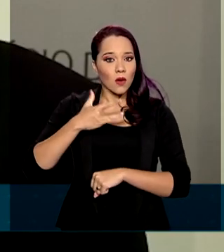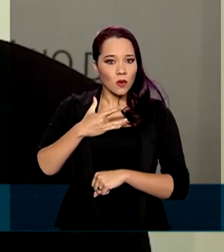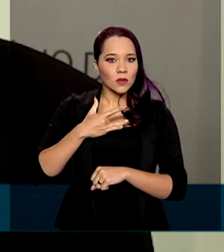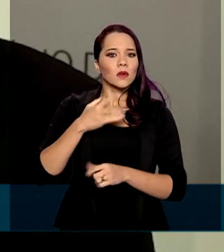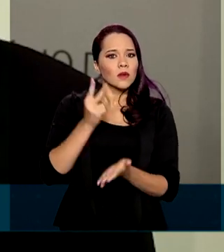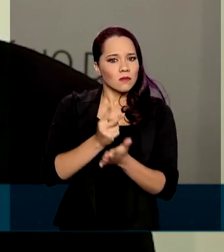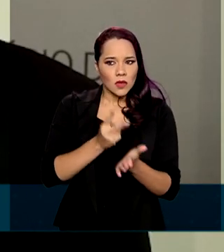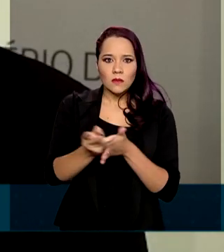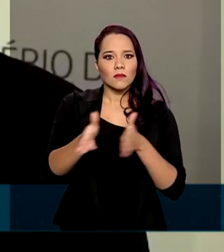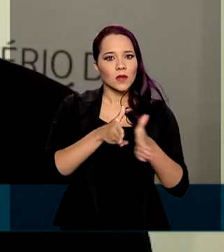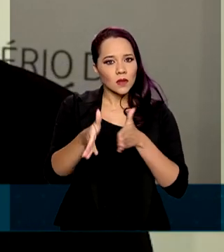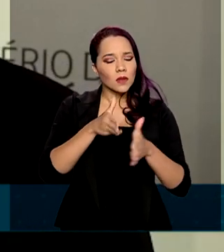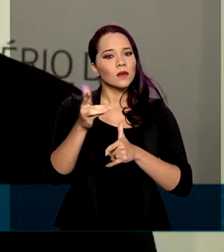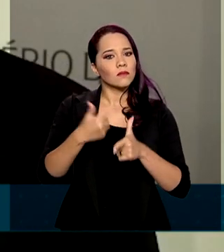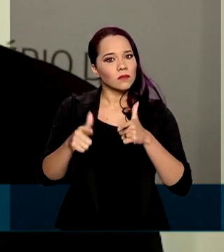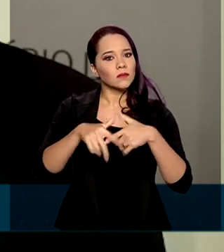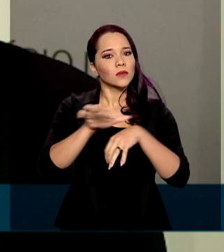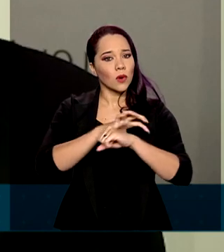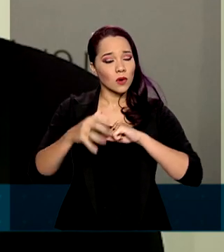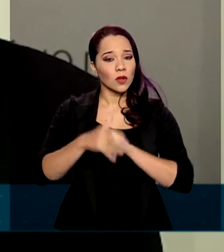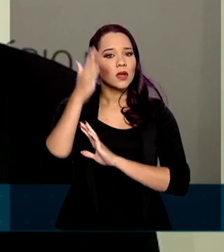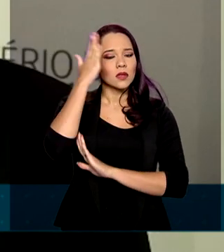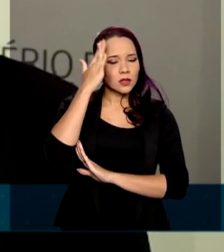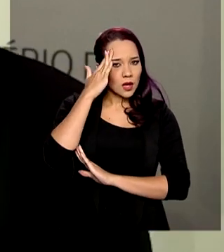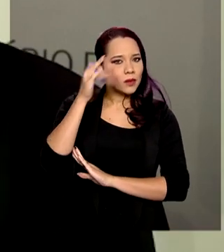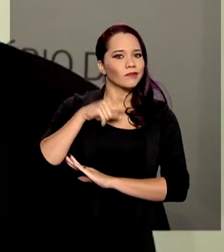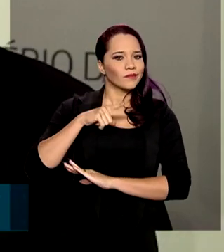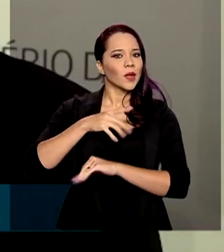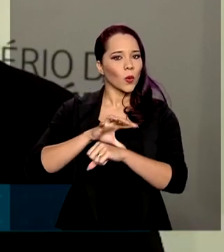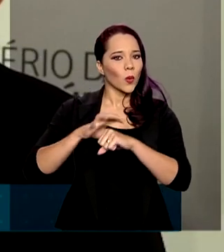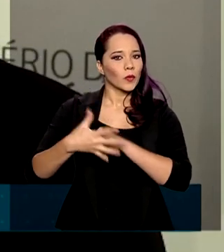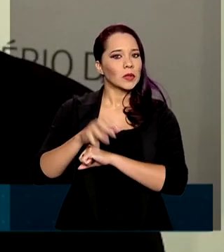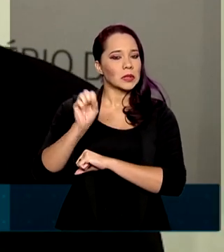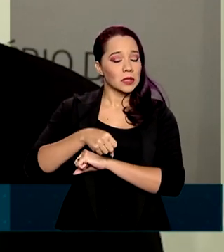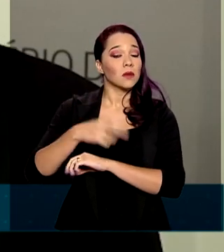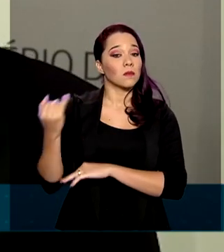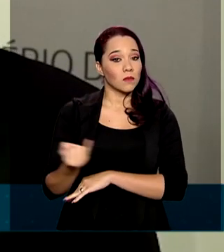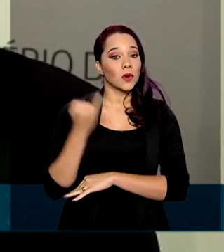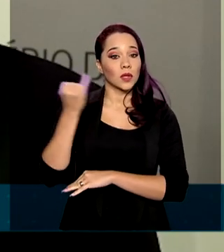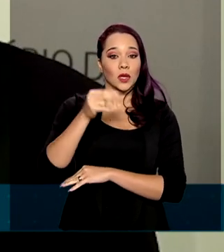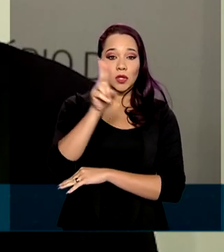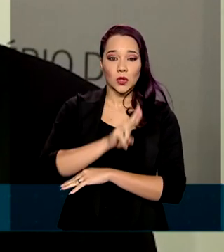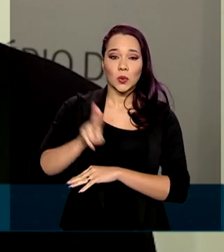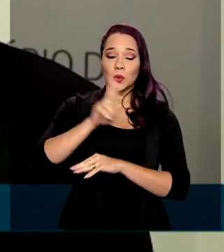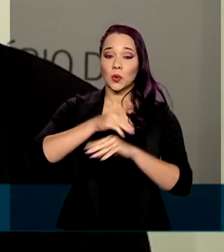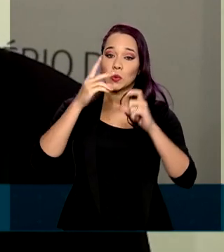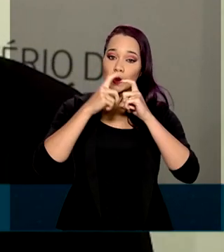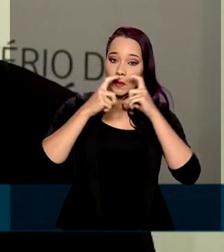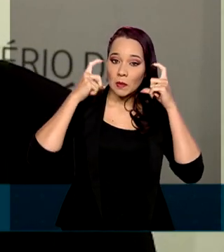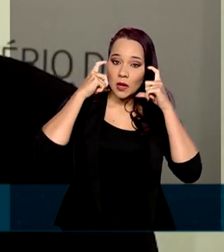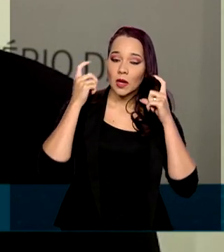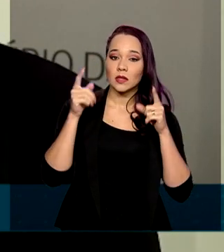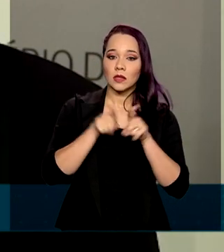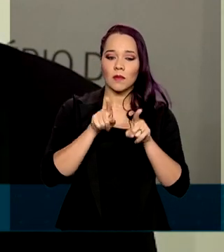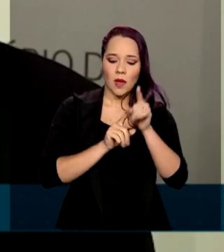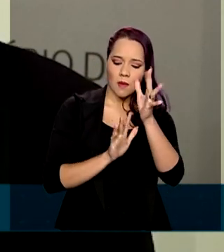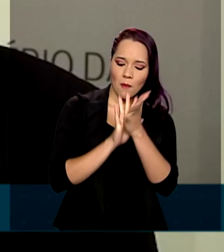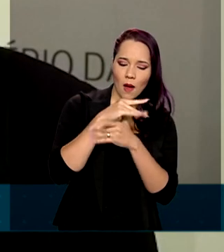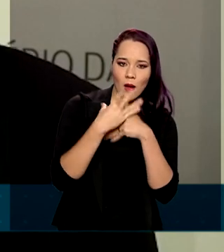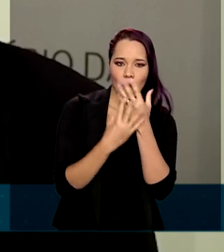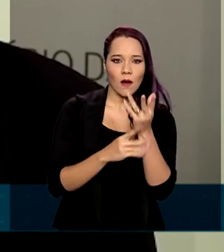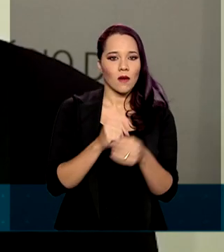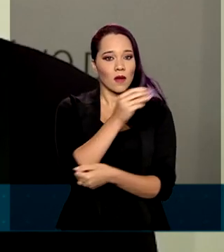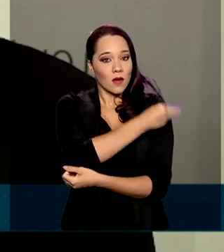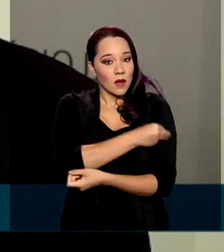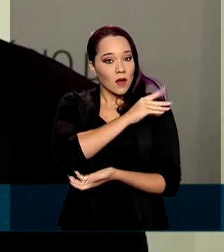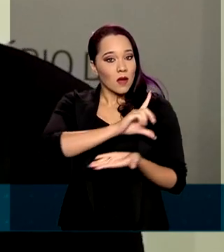época de pandemia. Sabemos que estamos com a Covid-19, é fundamental o uso da máscara, o uso da higienização, do